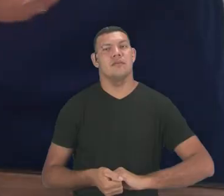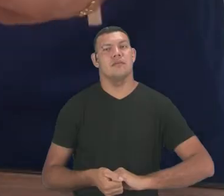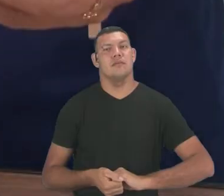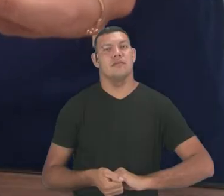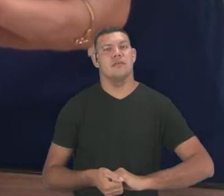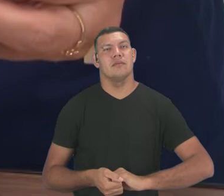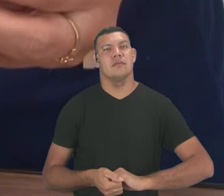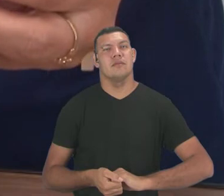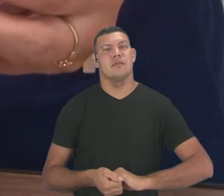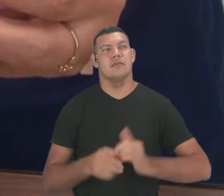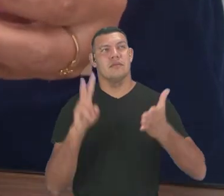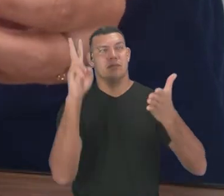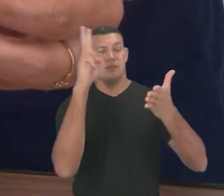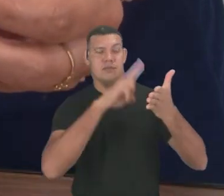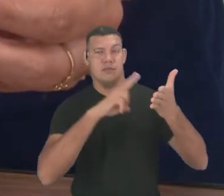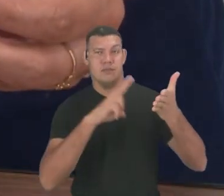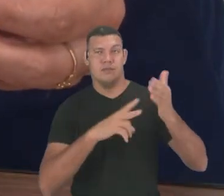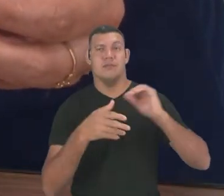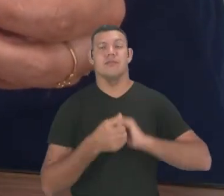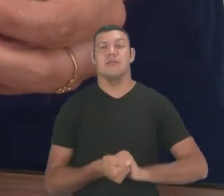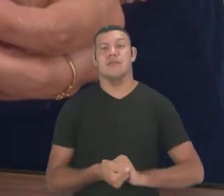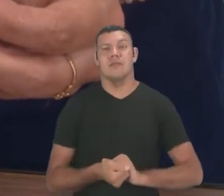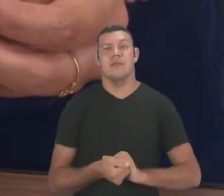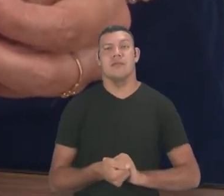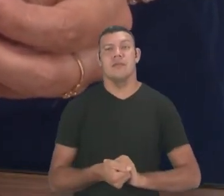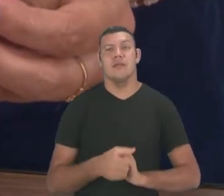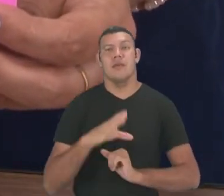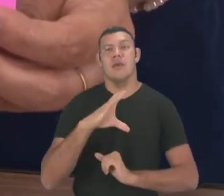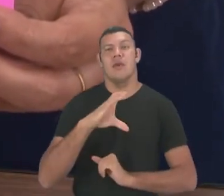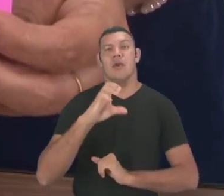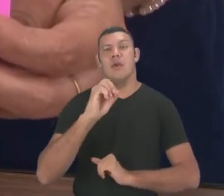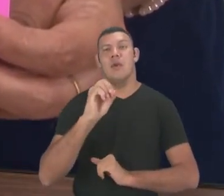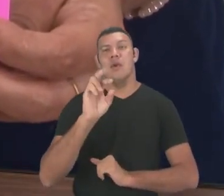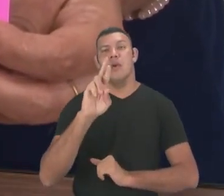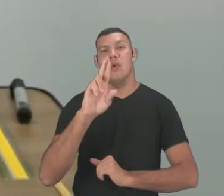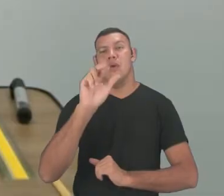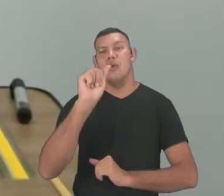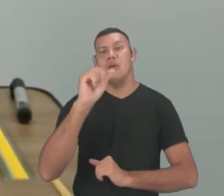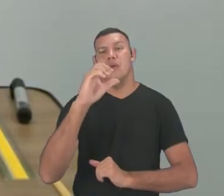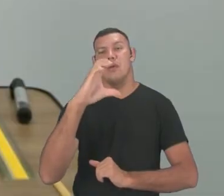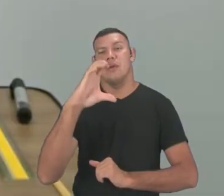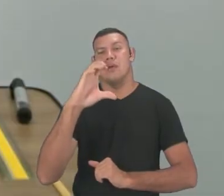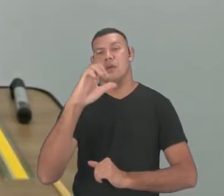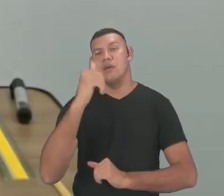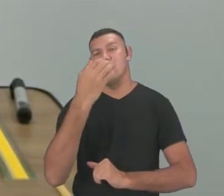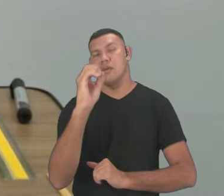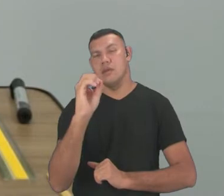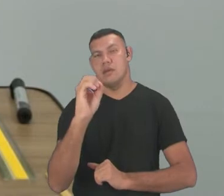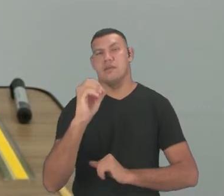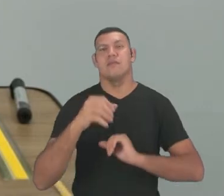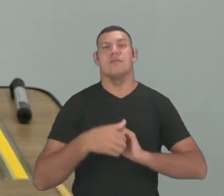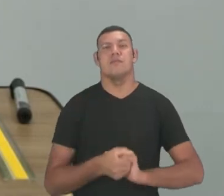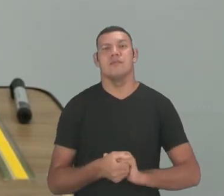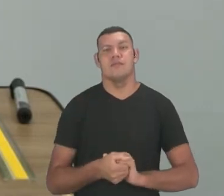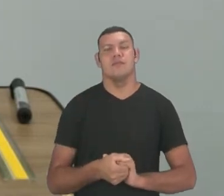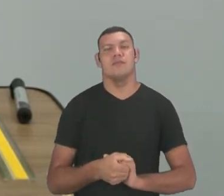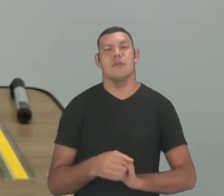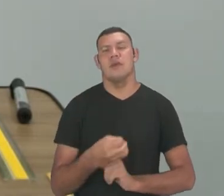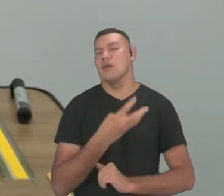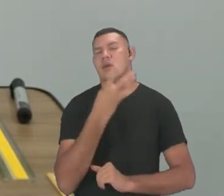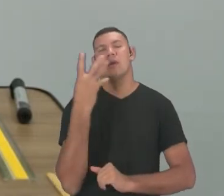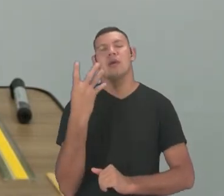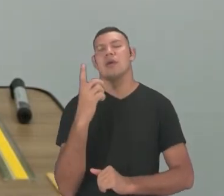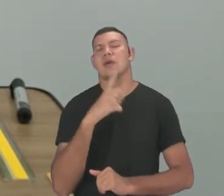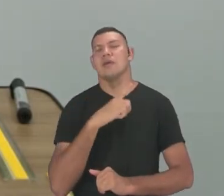nós vamos fazer a leitura o coração quantos sons tem